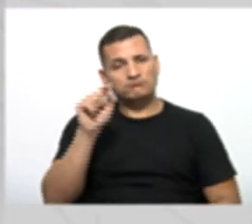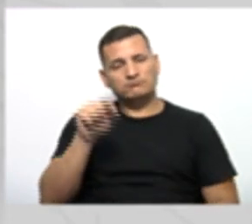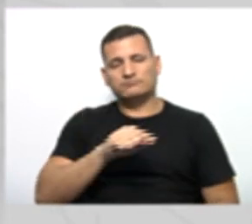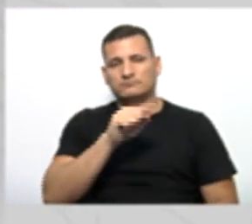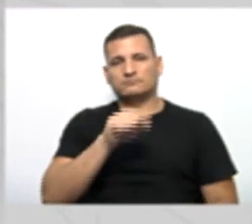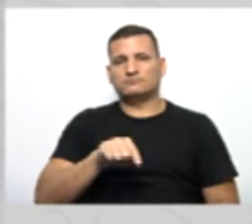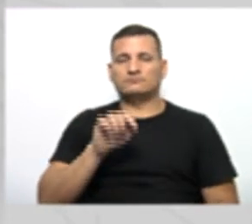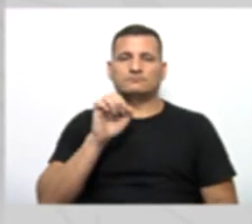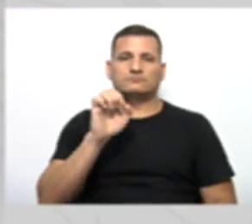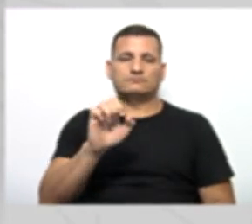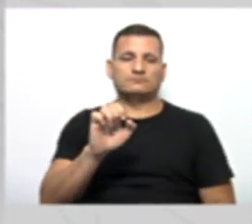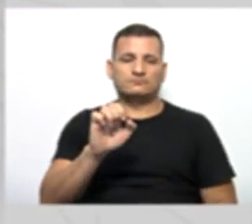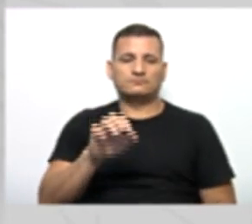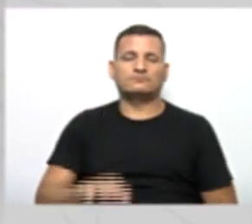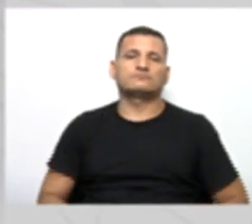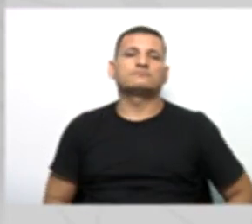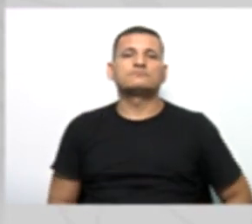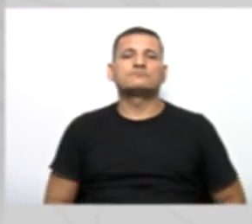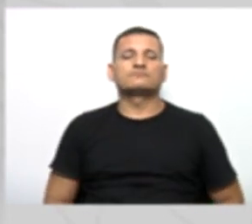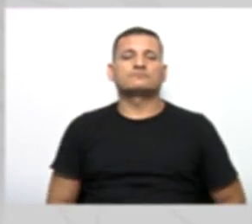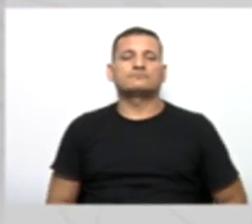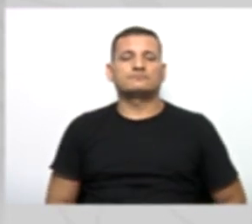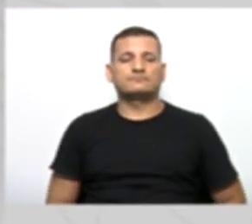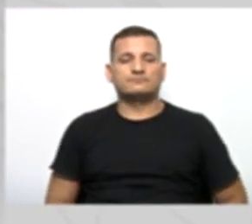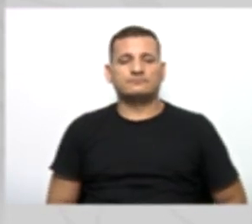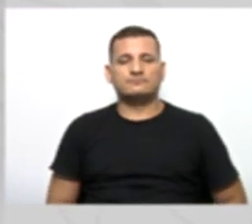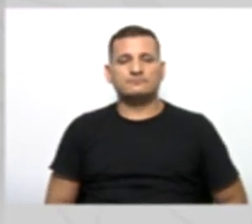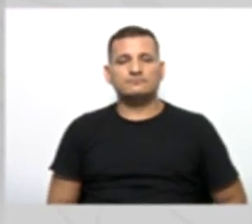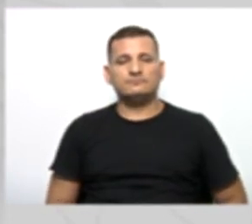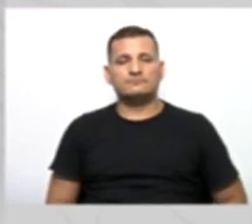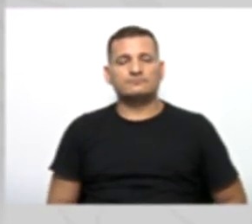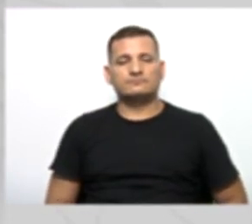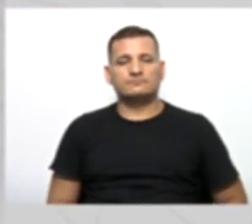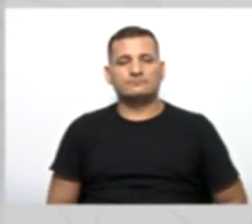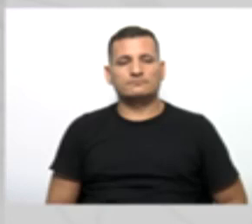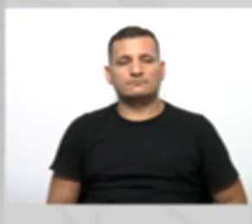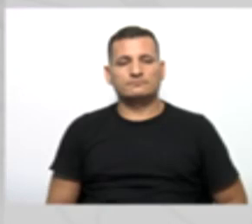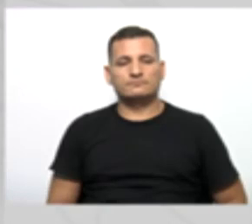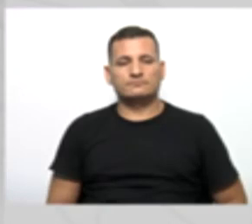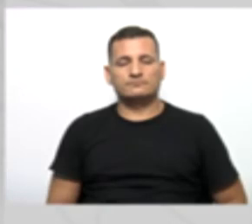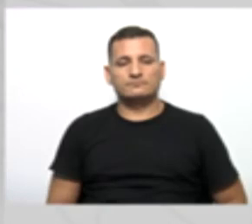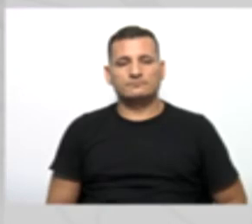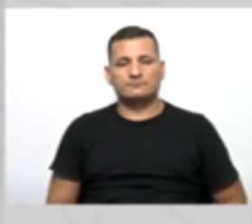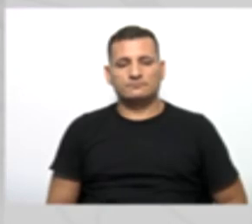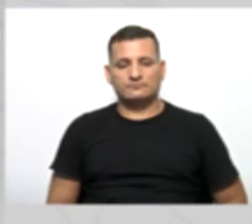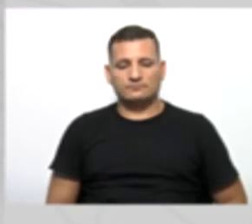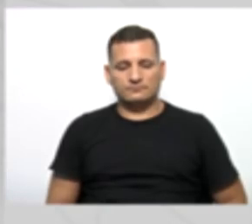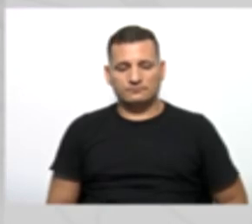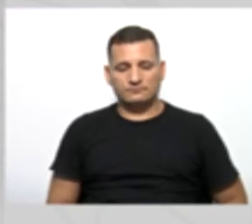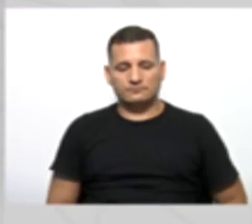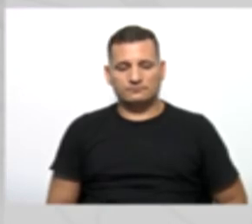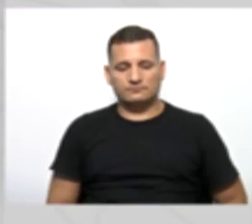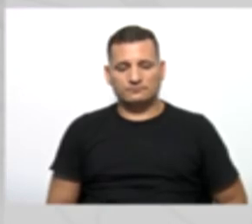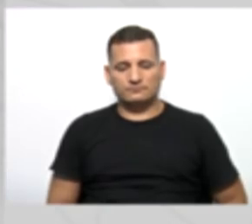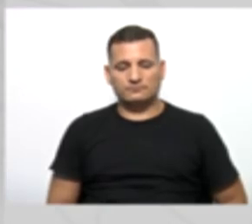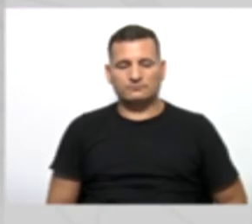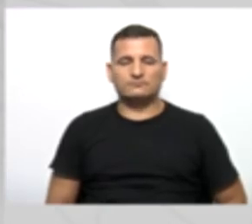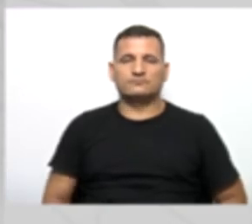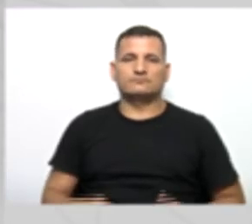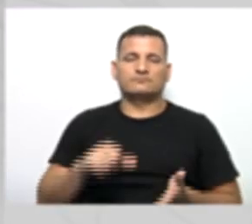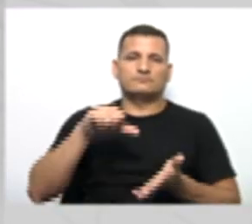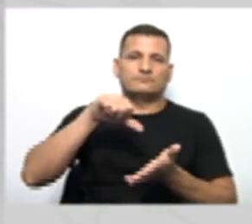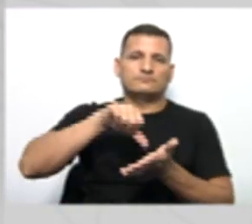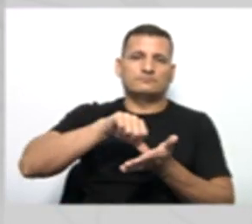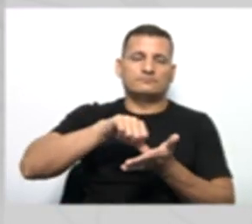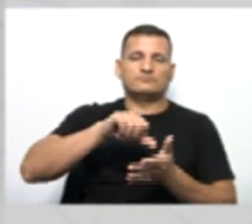encaixa naquilo que é o objetivo do EIA-RIMA. Vamos ver como é que está lá nos polos. Lá nos polos, a